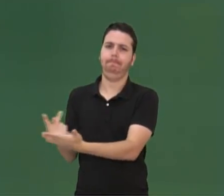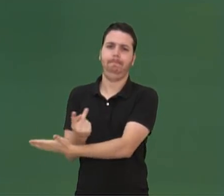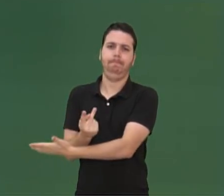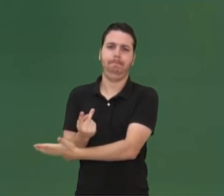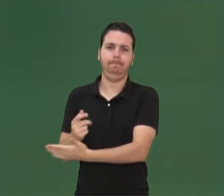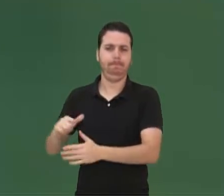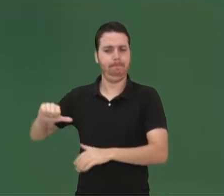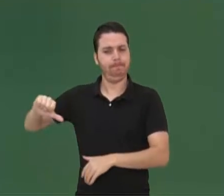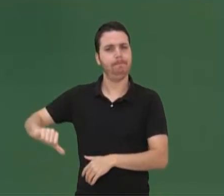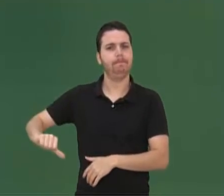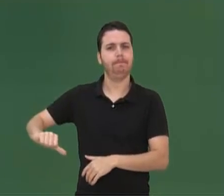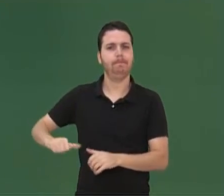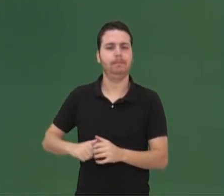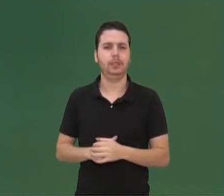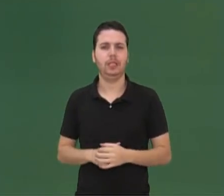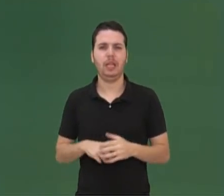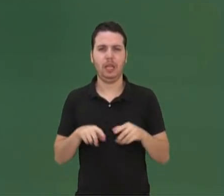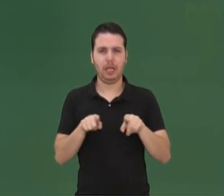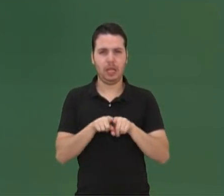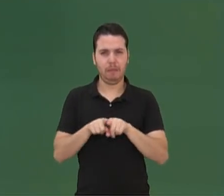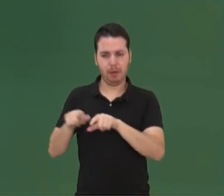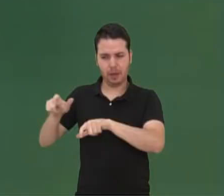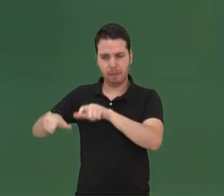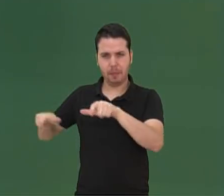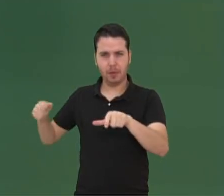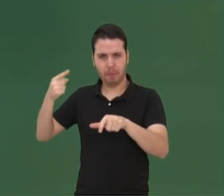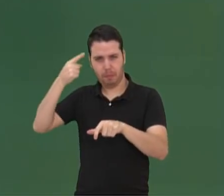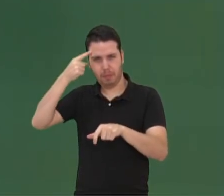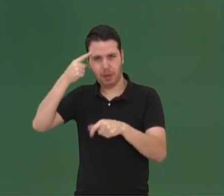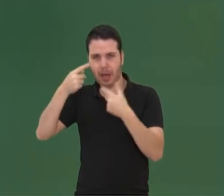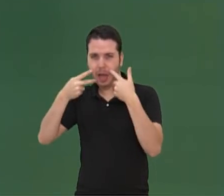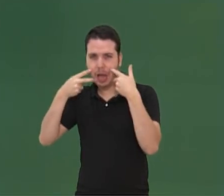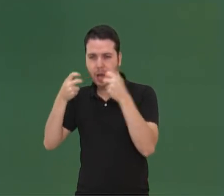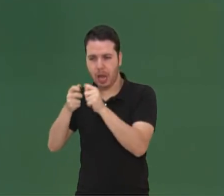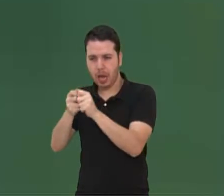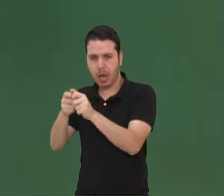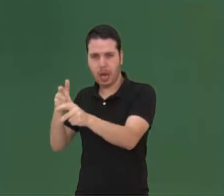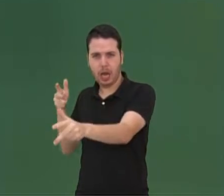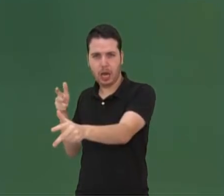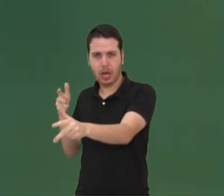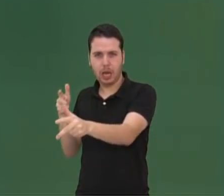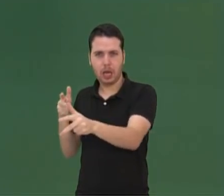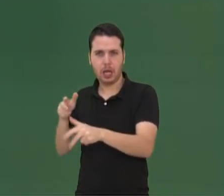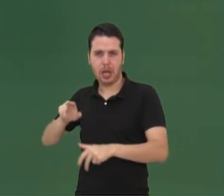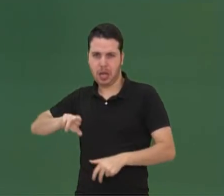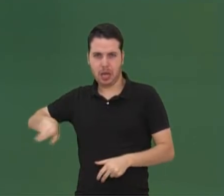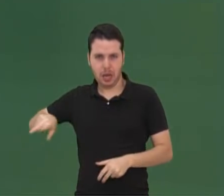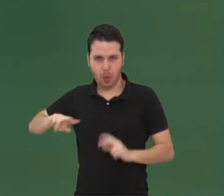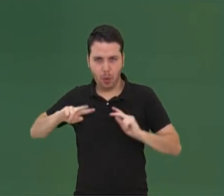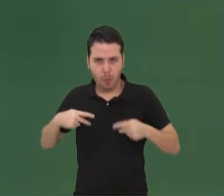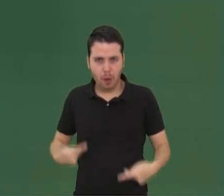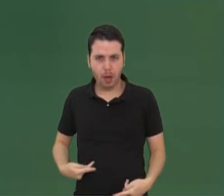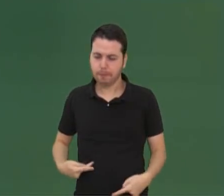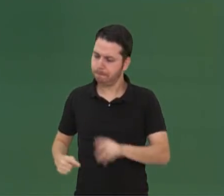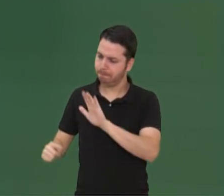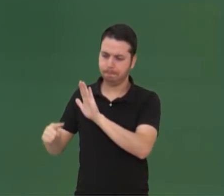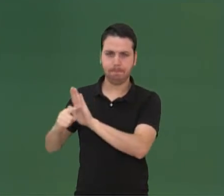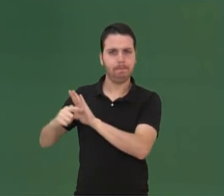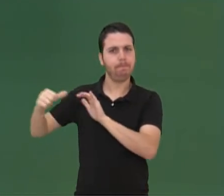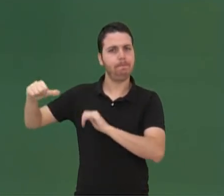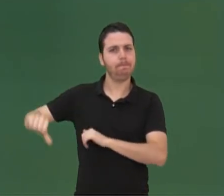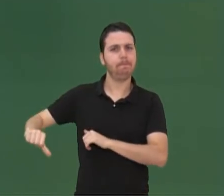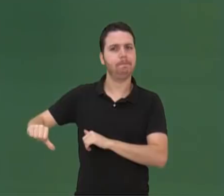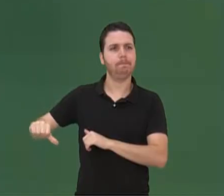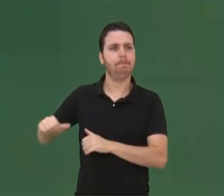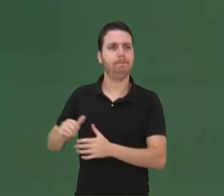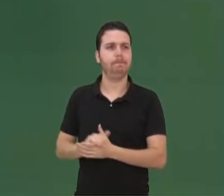Ponto negativo para quem acha que índio não é ser humano.